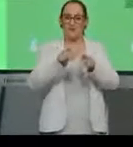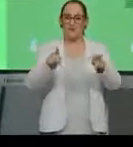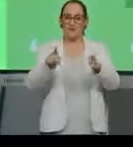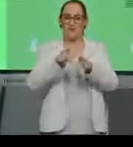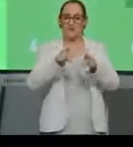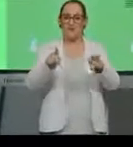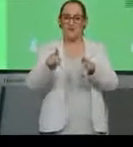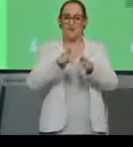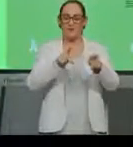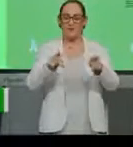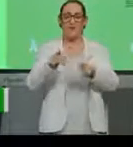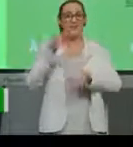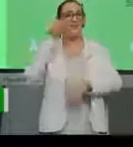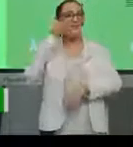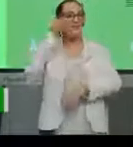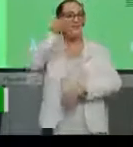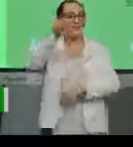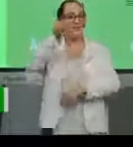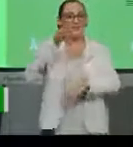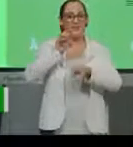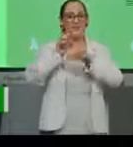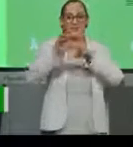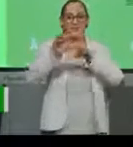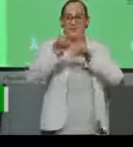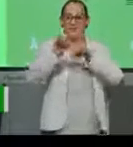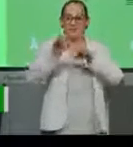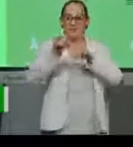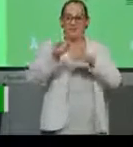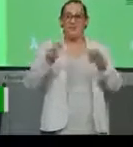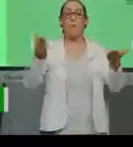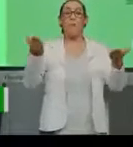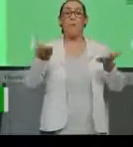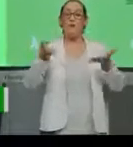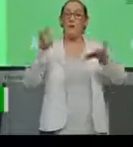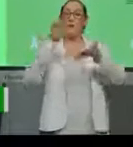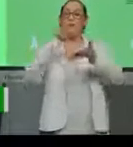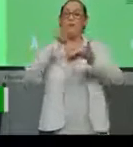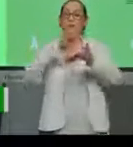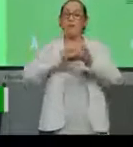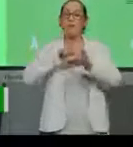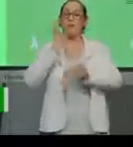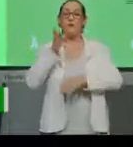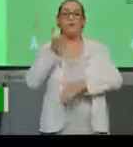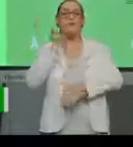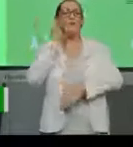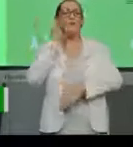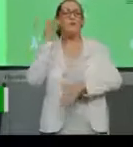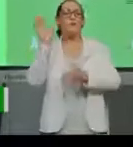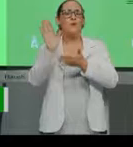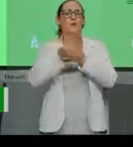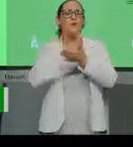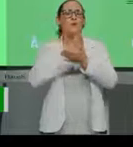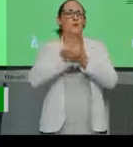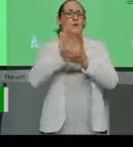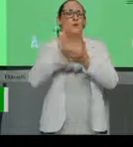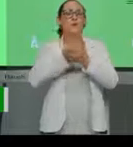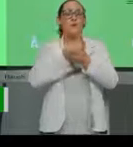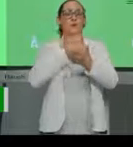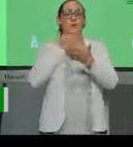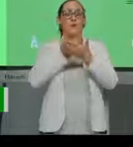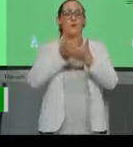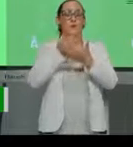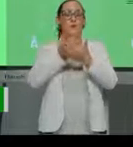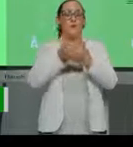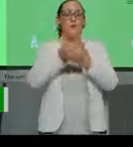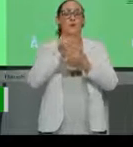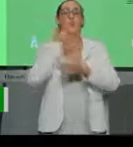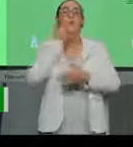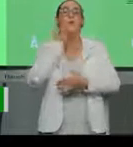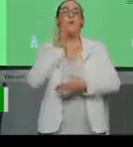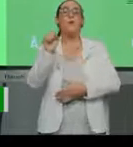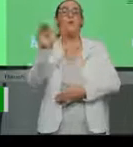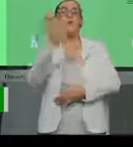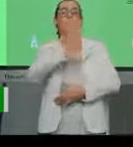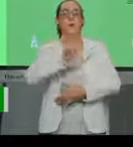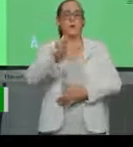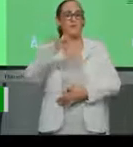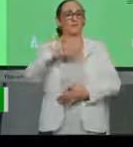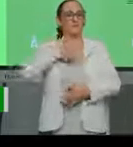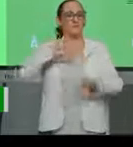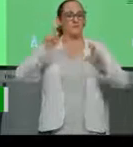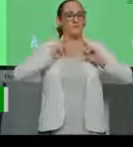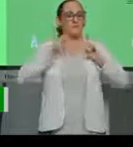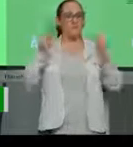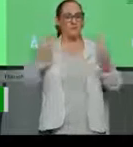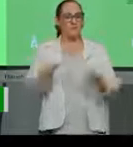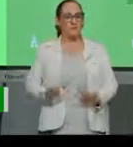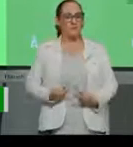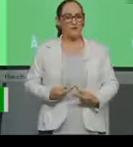na Educação. Na manhã de hoje, nós assistimos mais algumas aulas da área de Ciências Humanas.